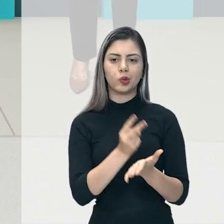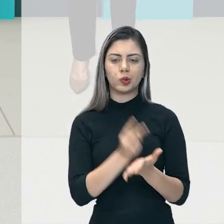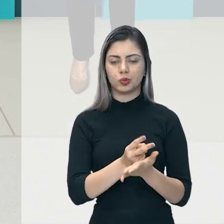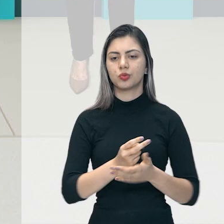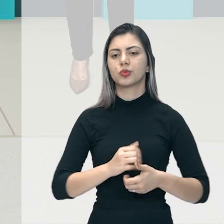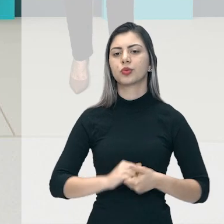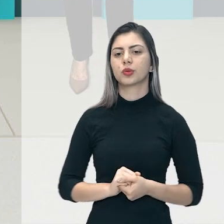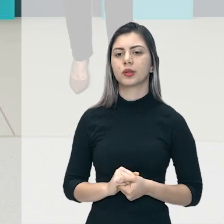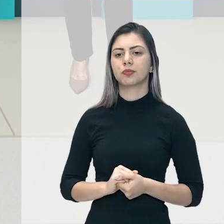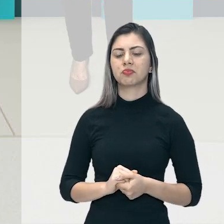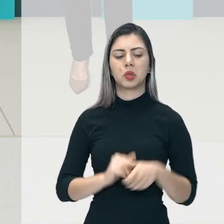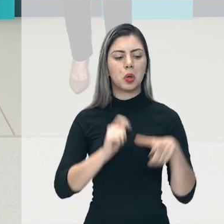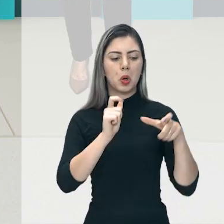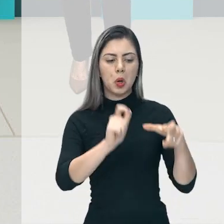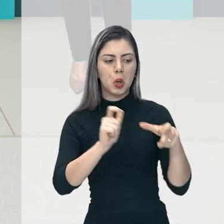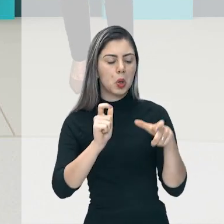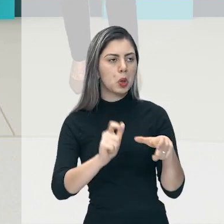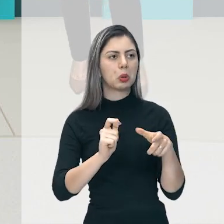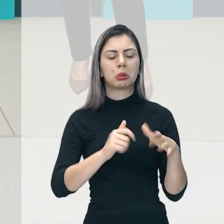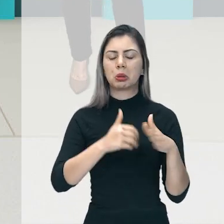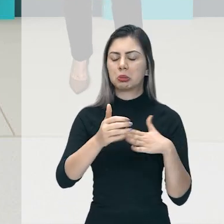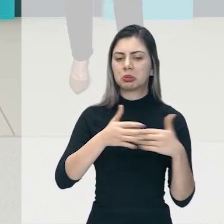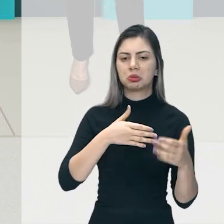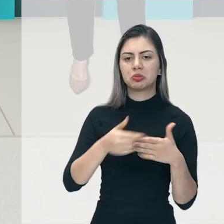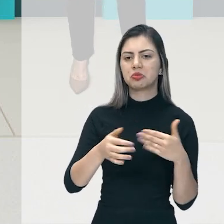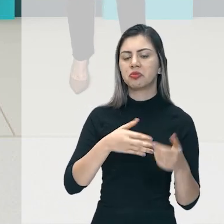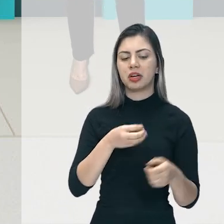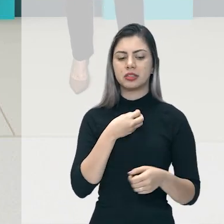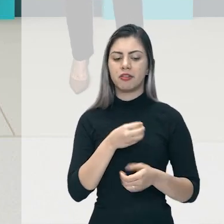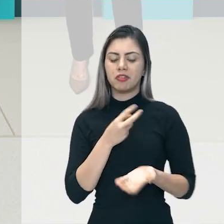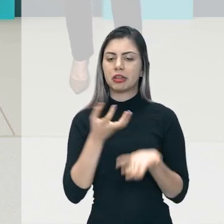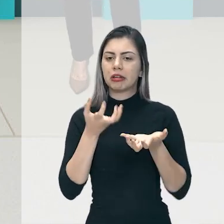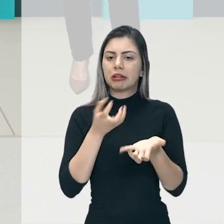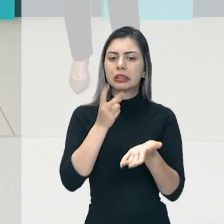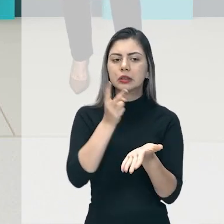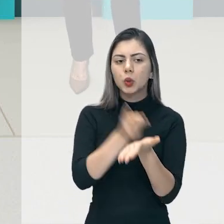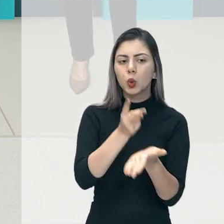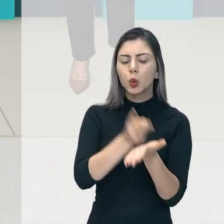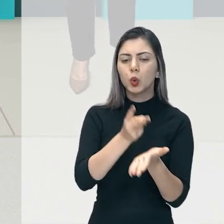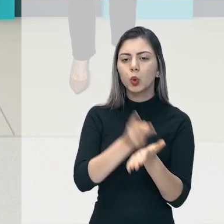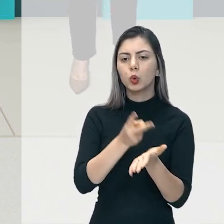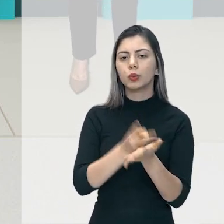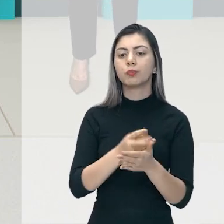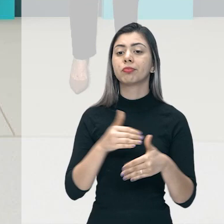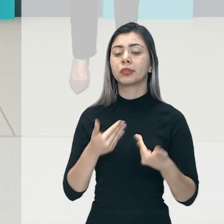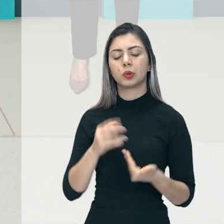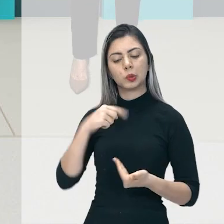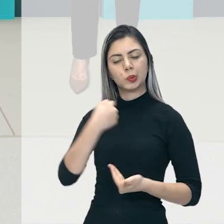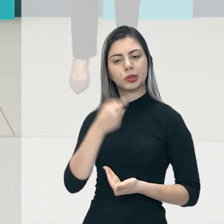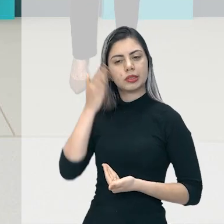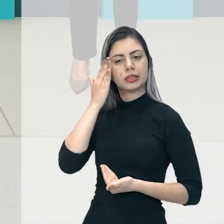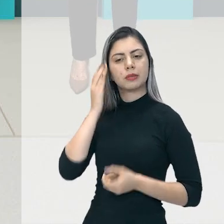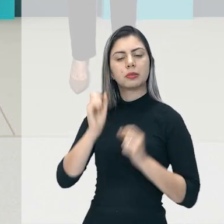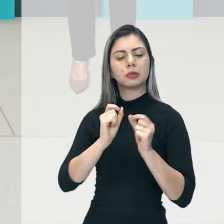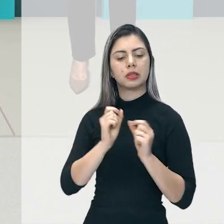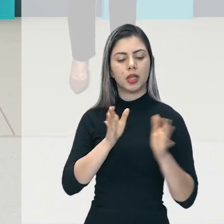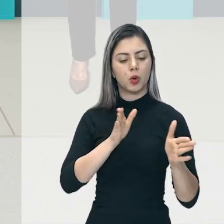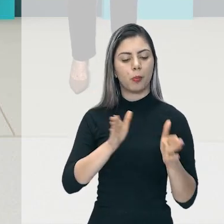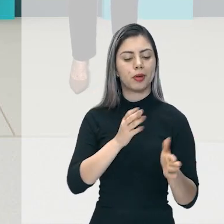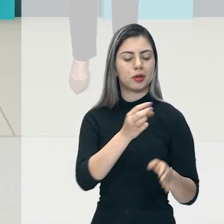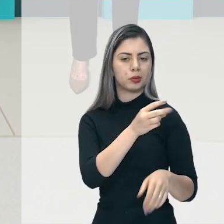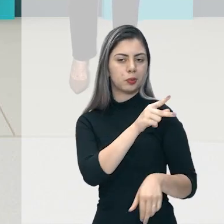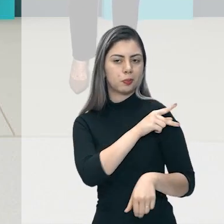o tempo, o espaço, o modo como ele vivia. E nós sabemos que na pré-história existem